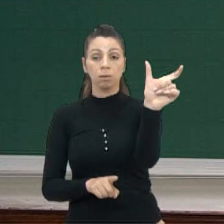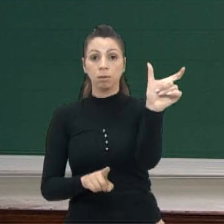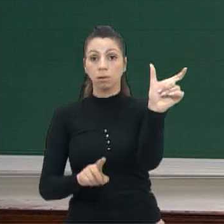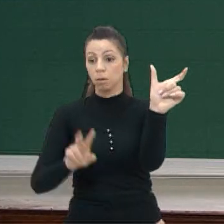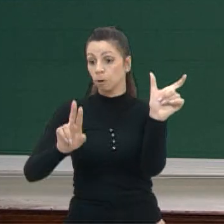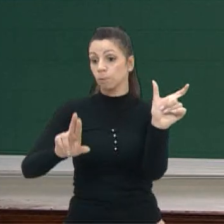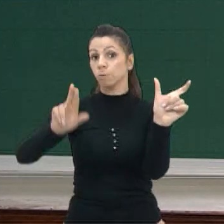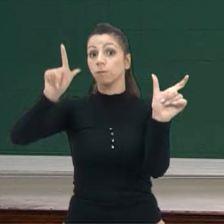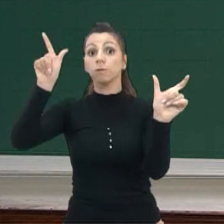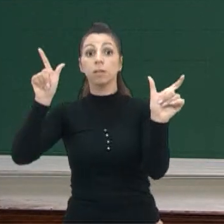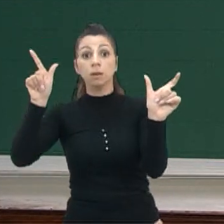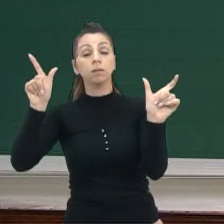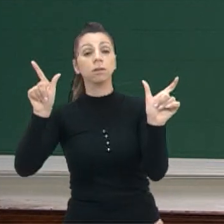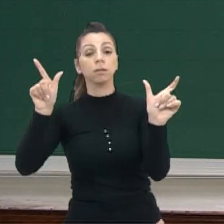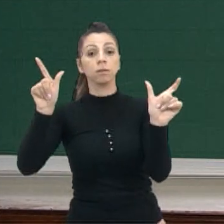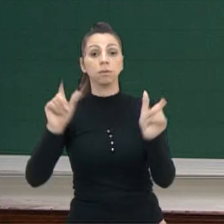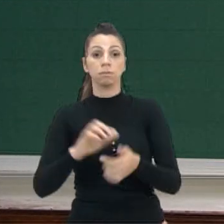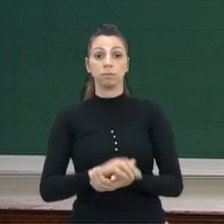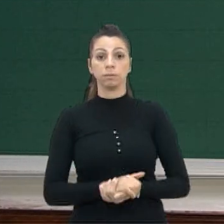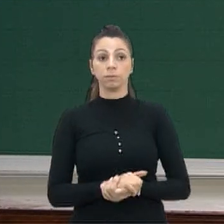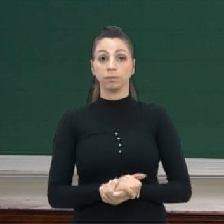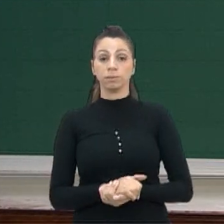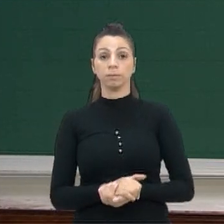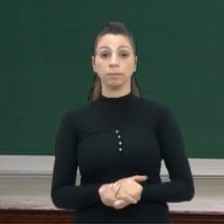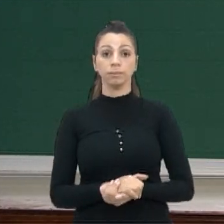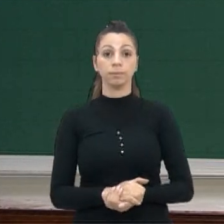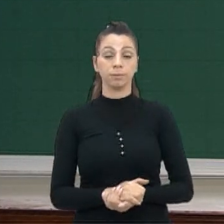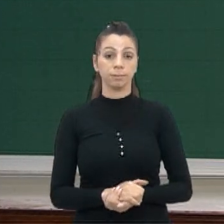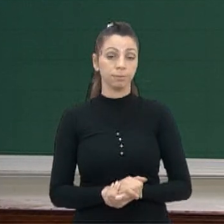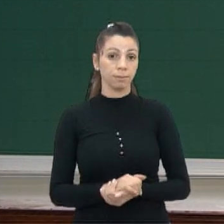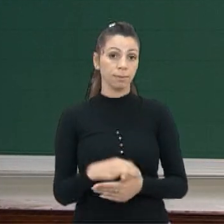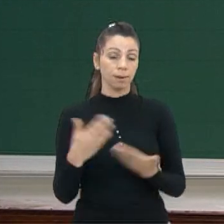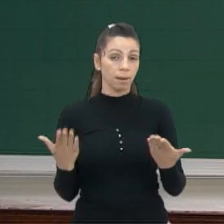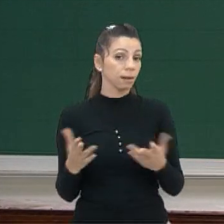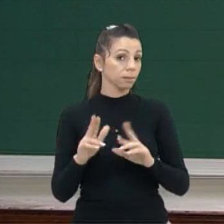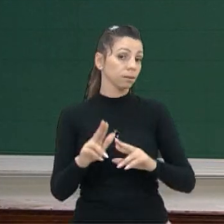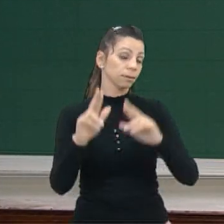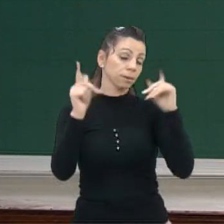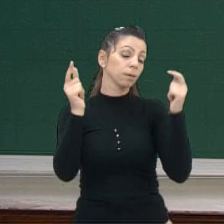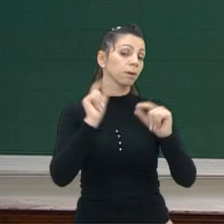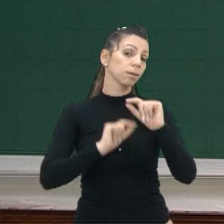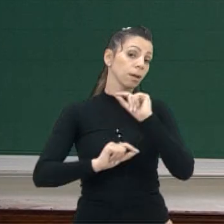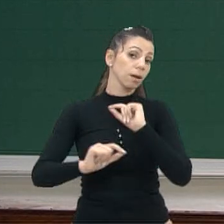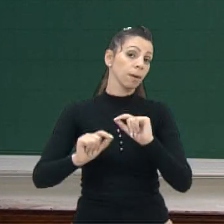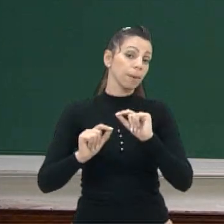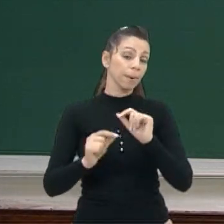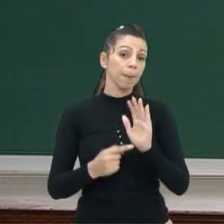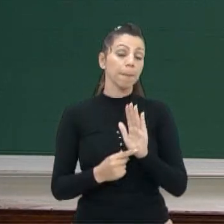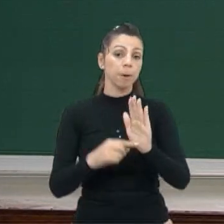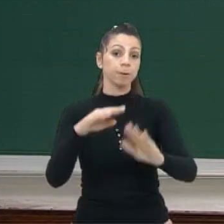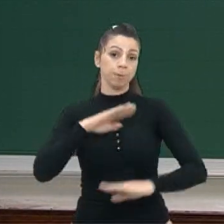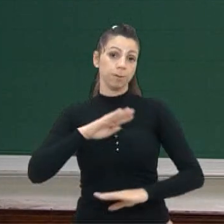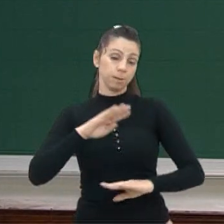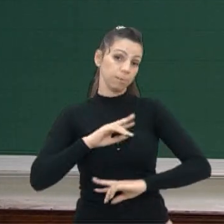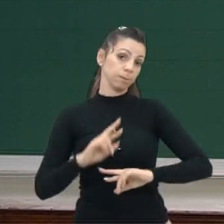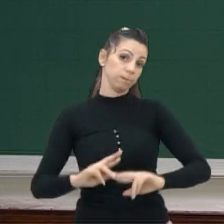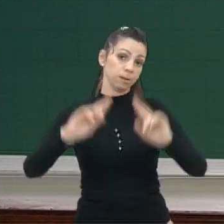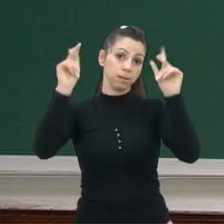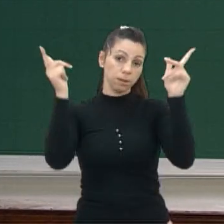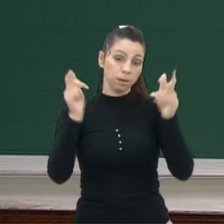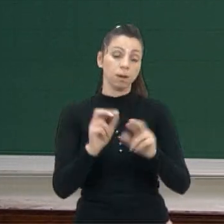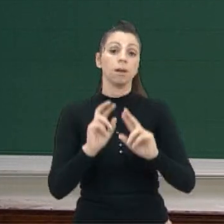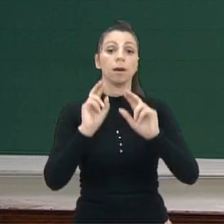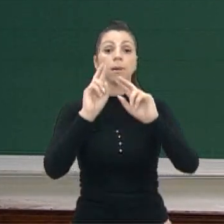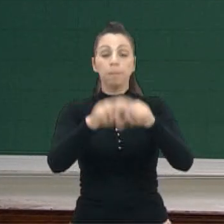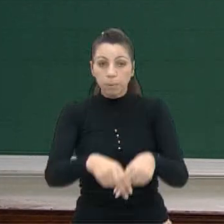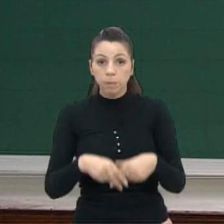diferentes. A parte literal é diferente. Certo? Se elas são diferentes, elas indicam situações diferentes. É por isso que as figuras têm dimensões diferentes.